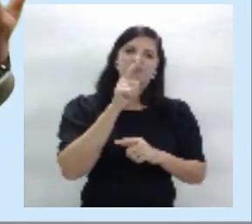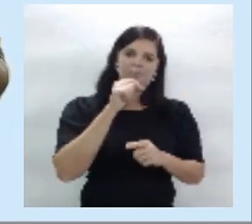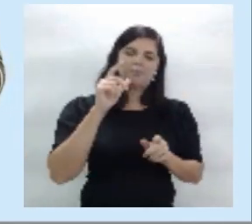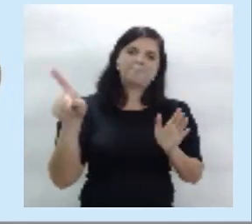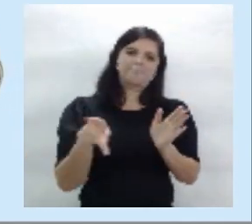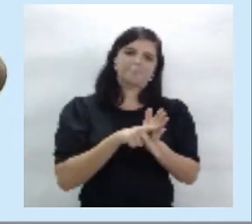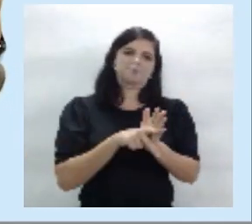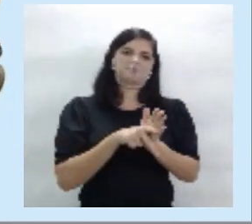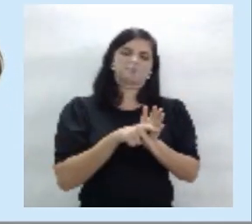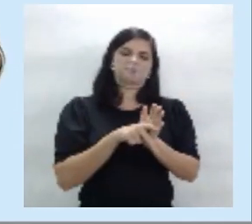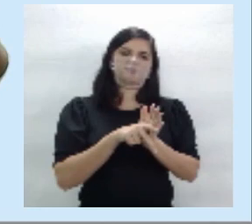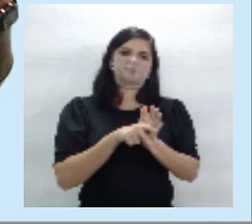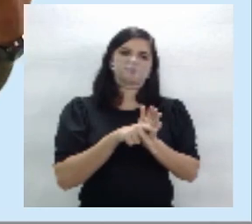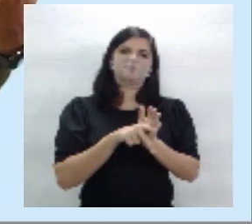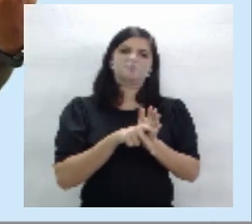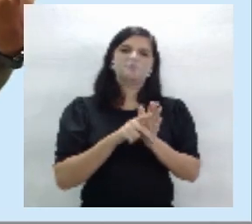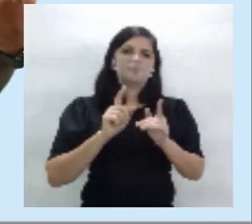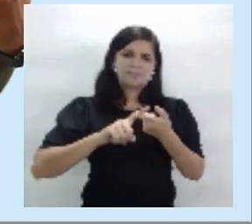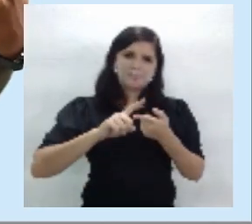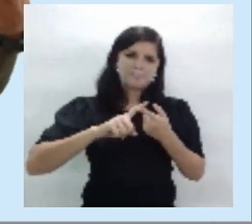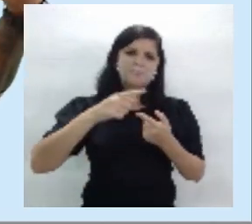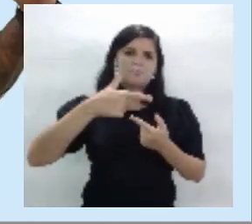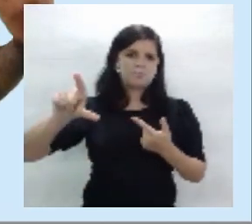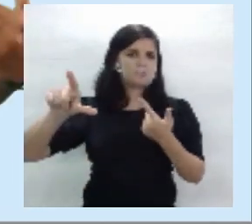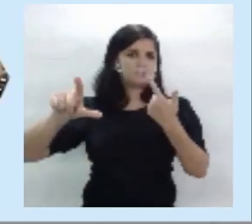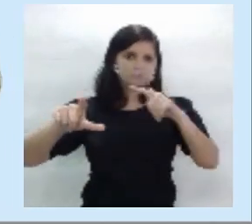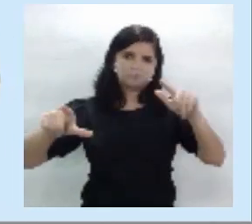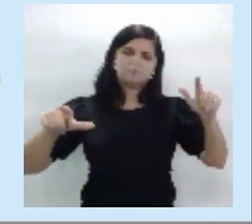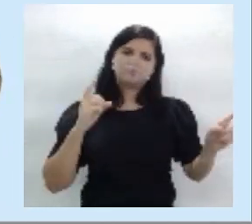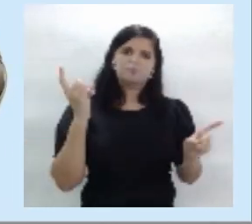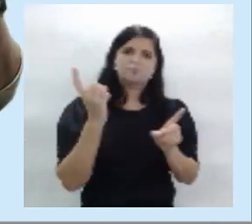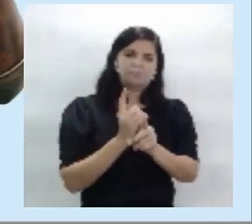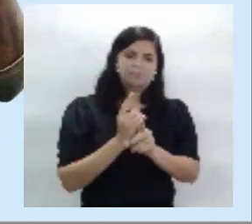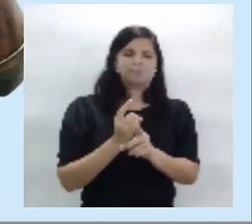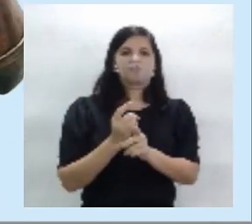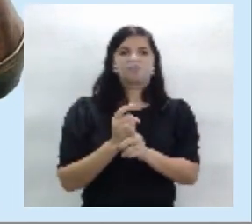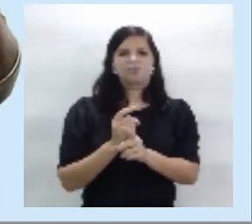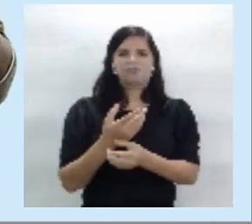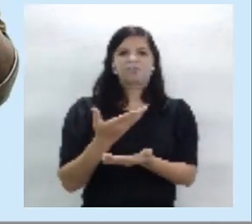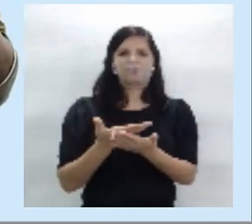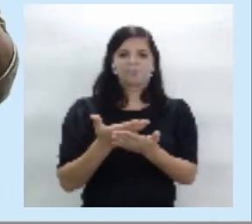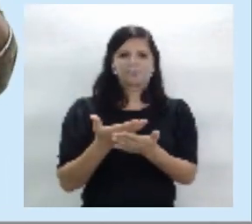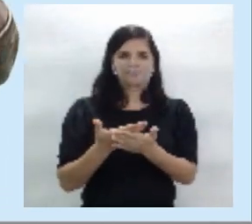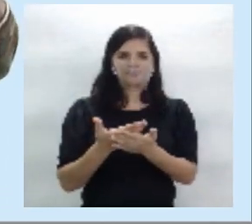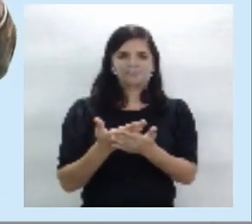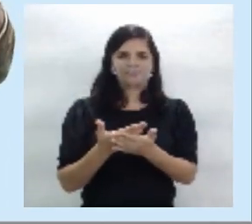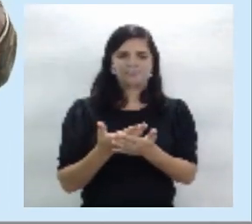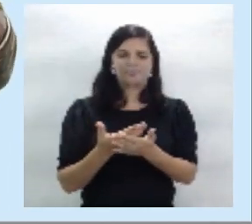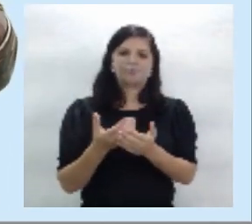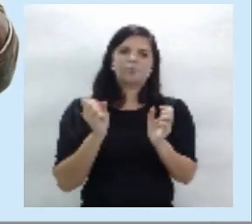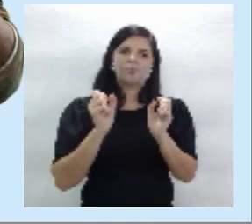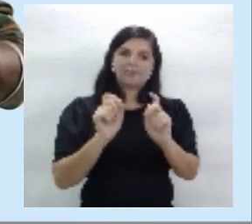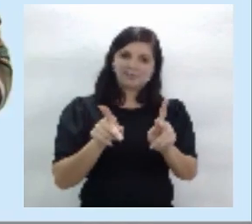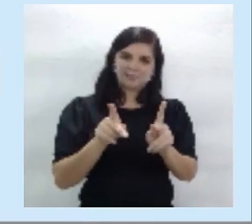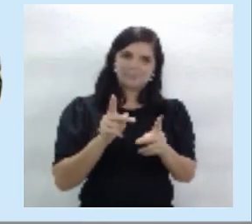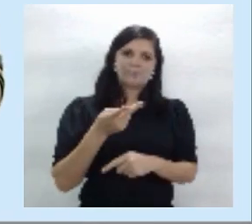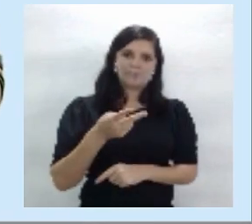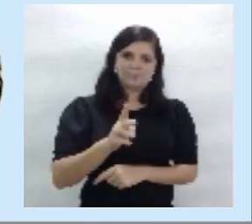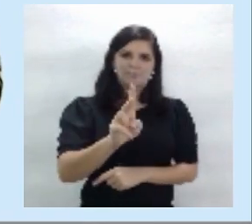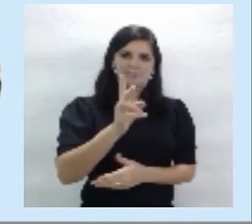tá? Assim como outros recursos que a gente viu ao longo dessa aula. Ok, oitavo ano. Vamos continuar nossa